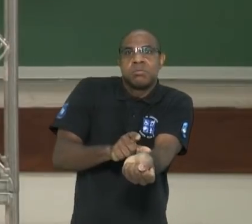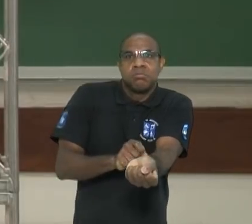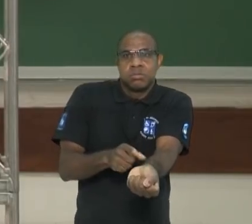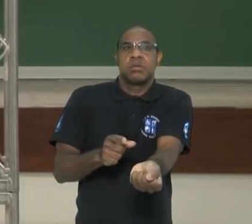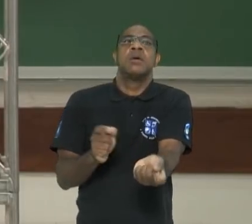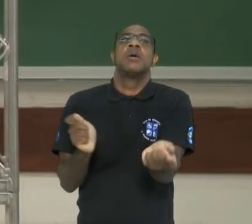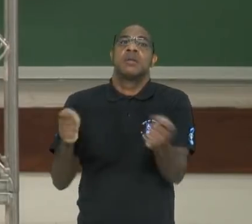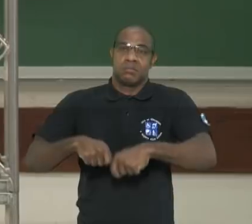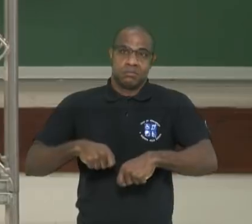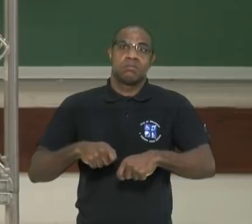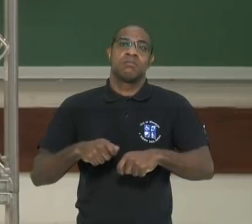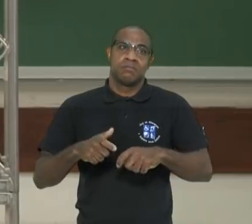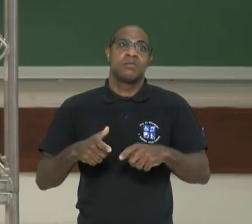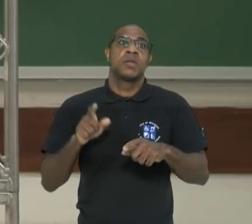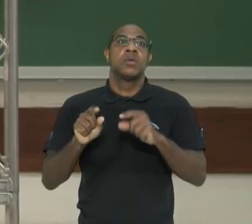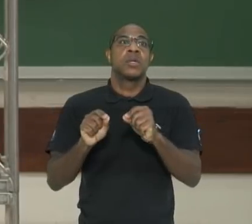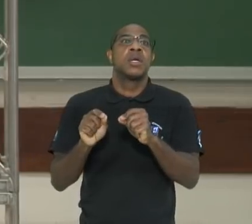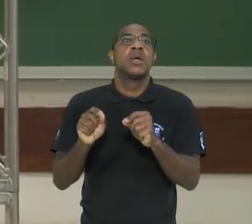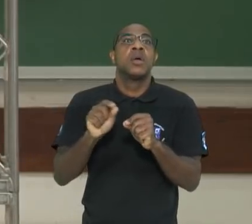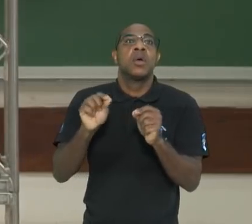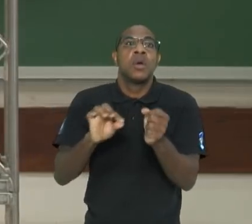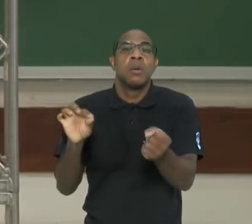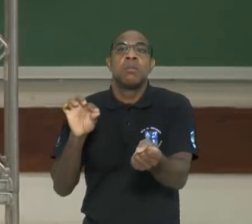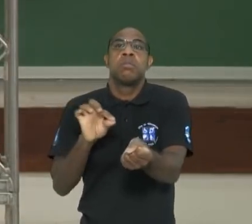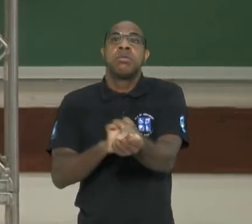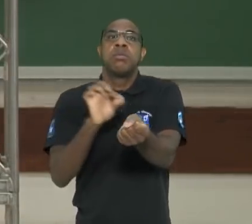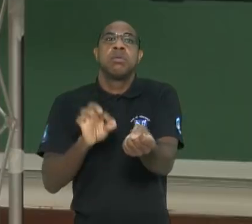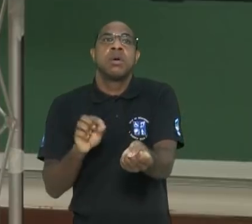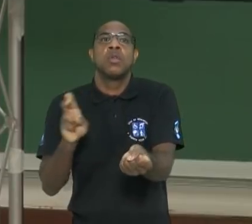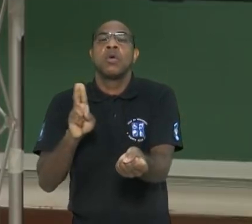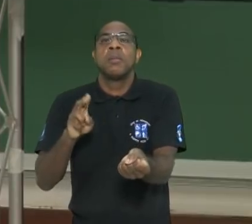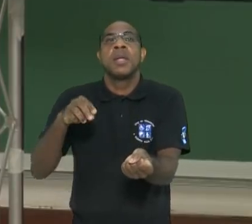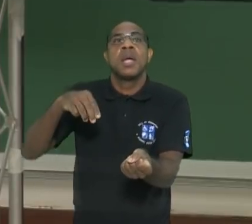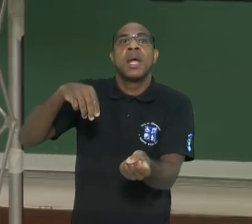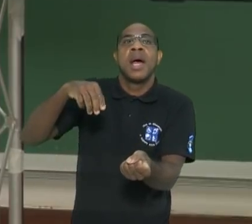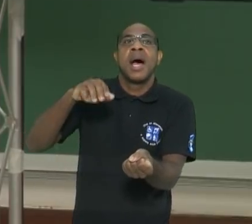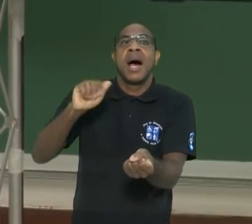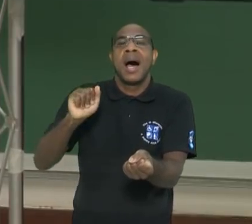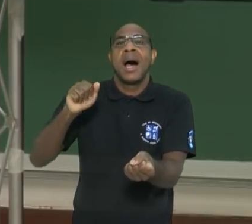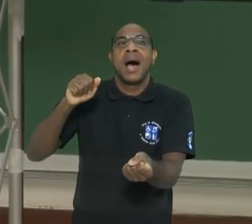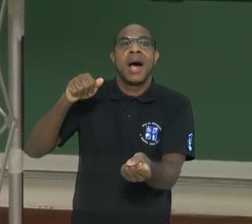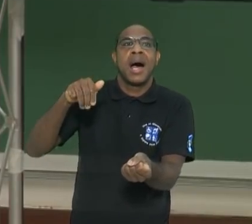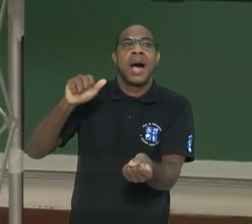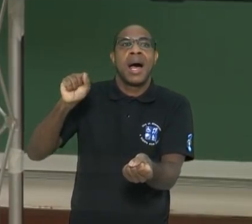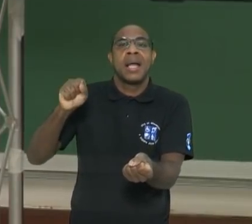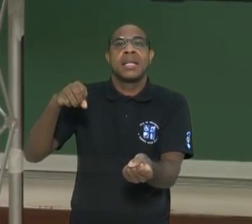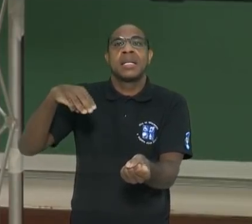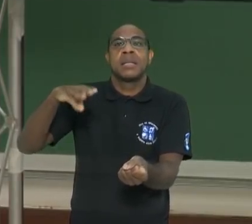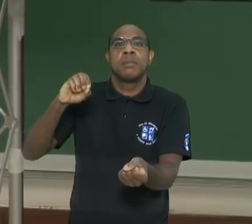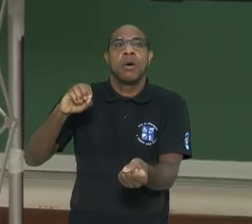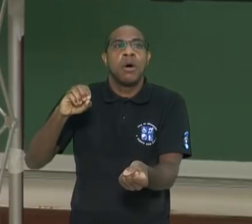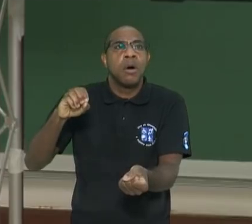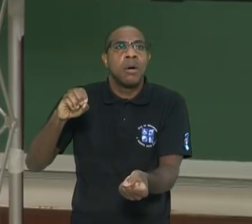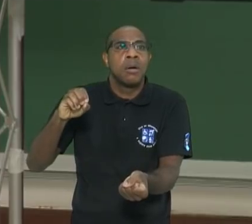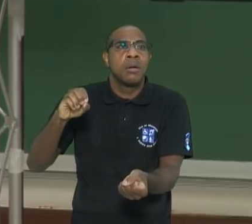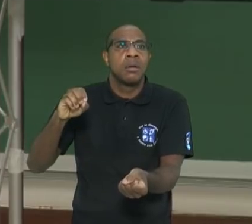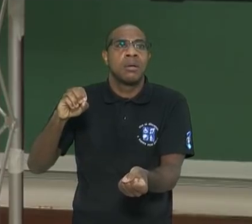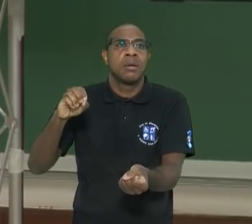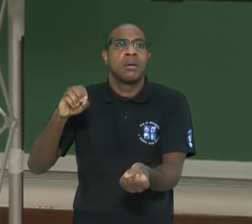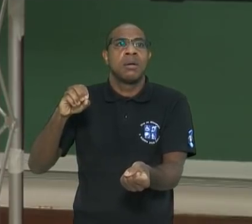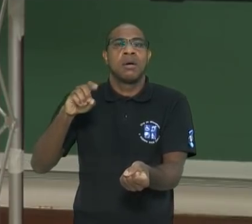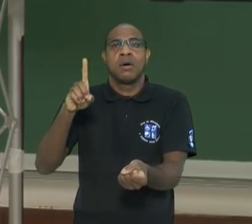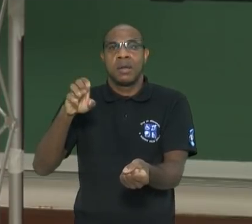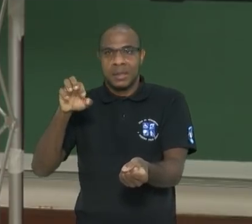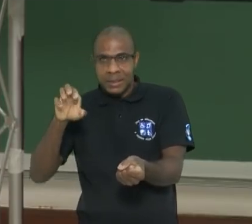mais especificamente o mosquito chamado Anófeles. E novamente a fêmea, porque é a fêmea que se alimenta